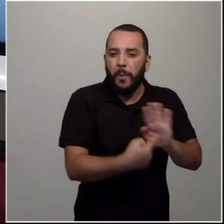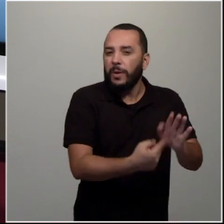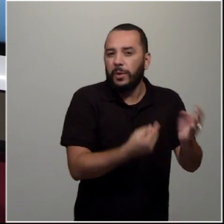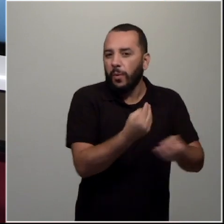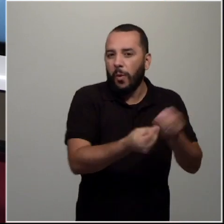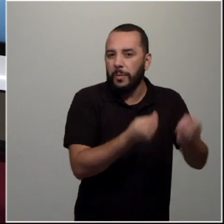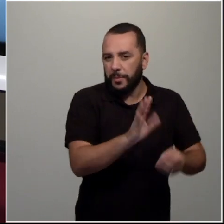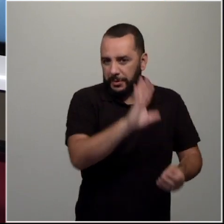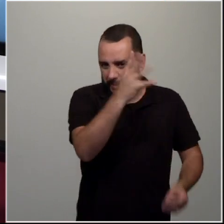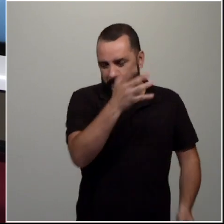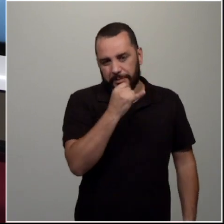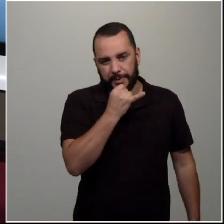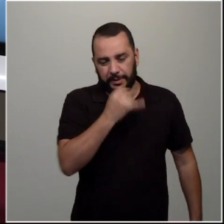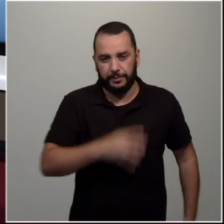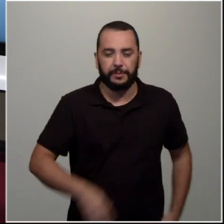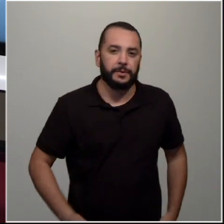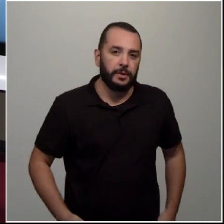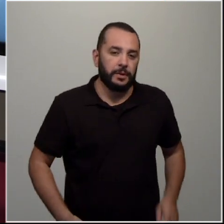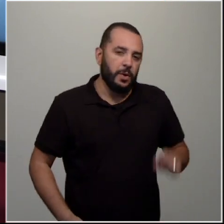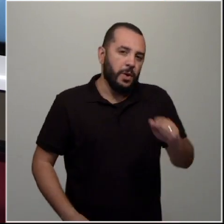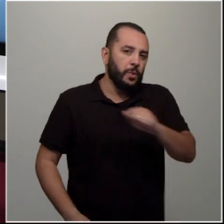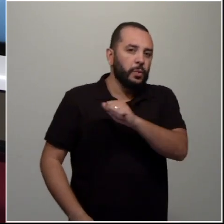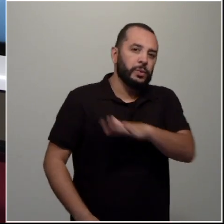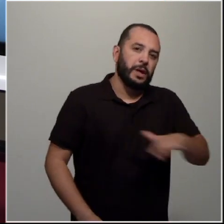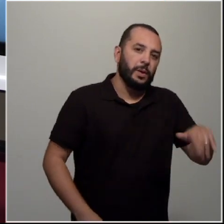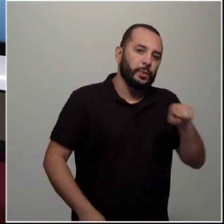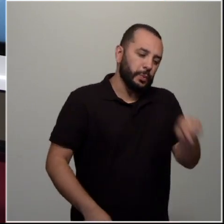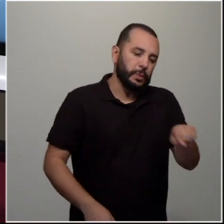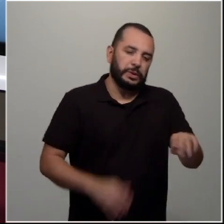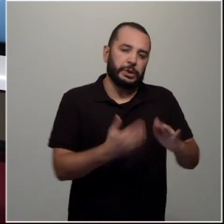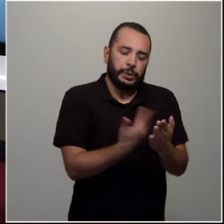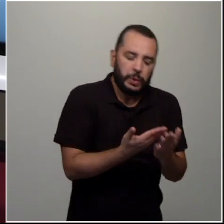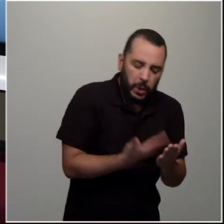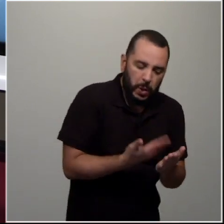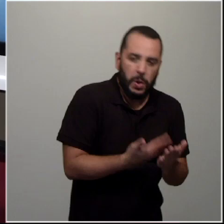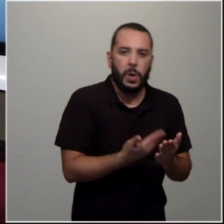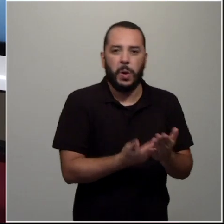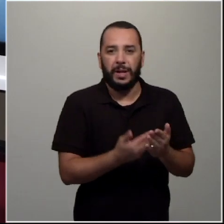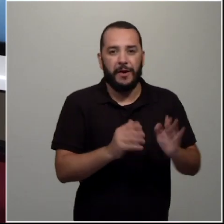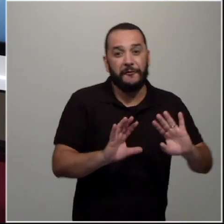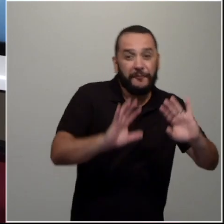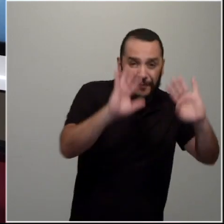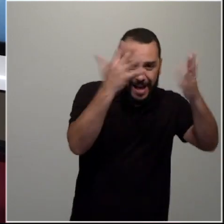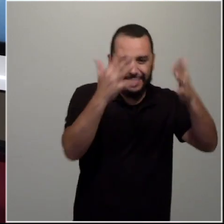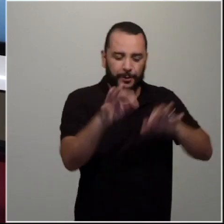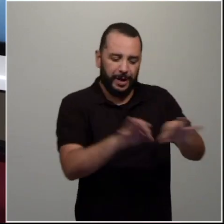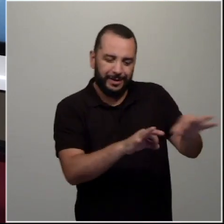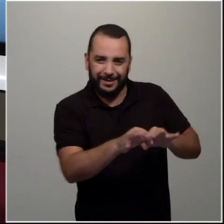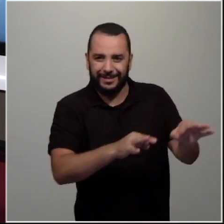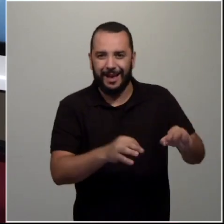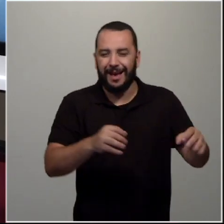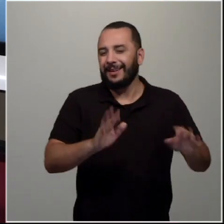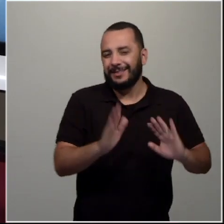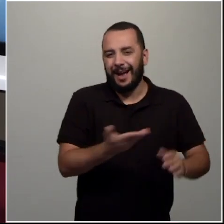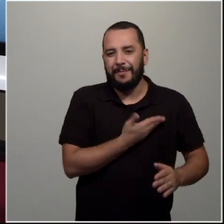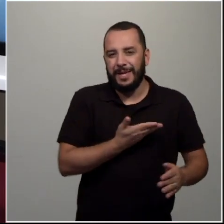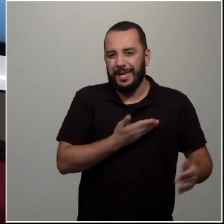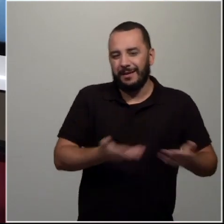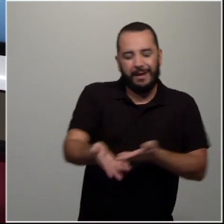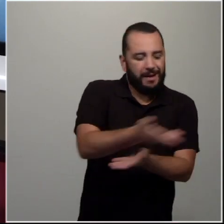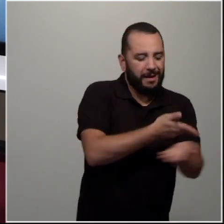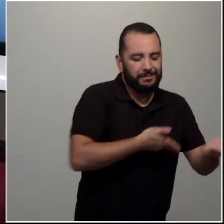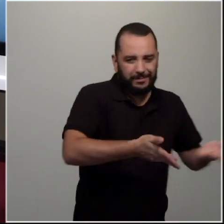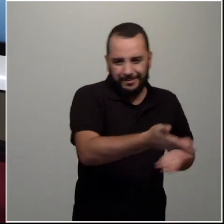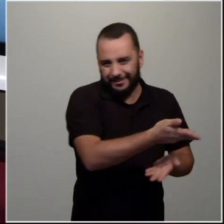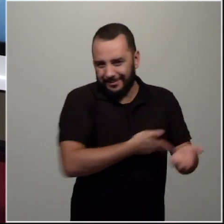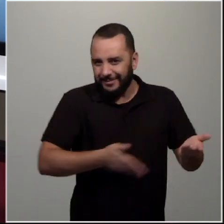num determinado momento os alunos podem estar lá na escola e vão organizar uma festa uma festa de confraternização no final do ano